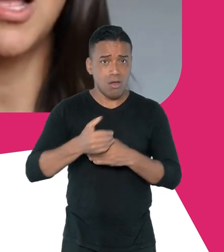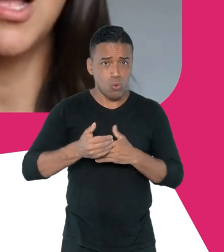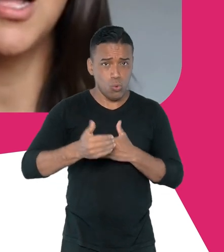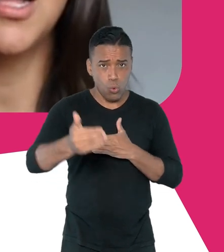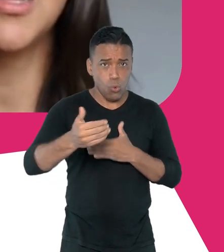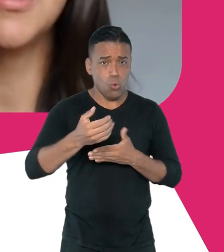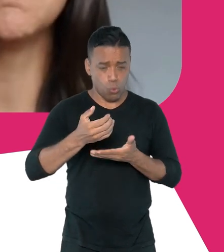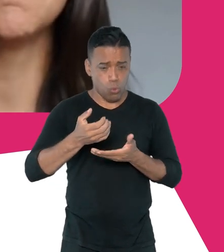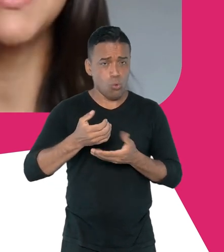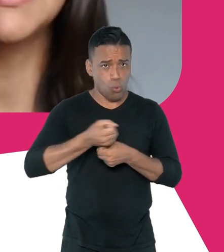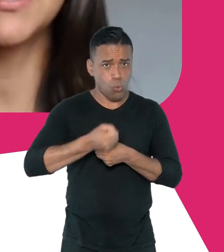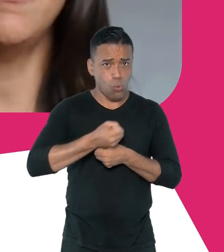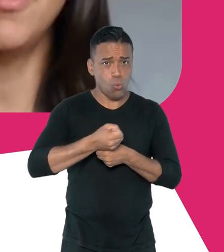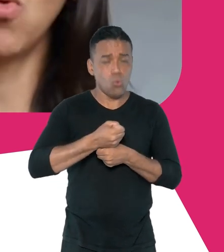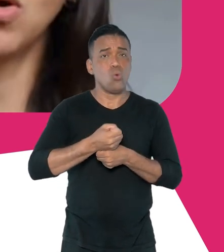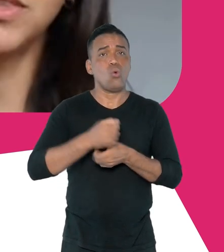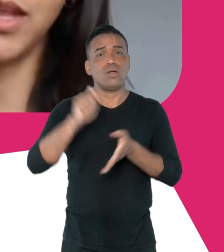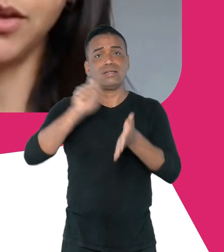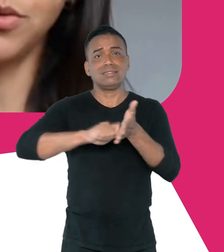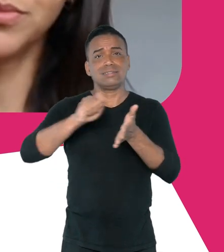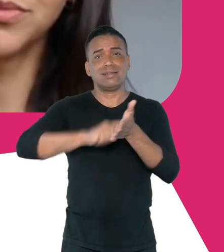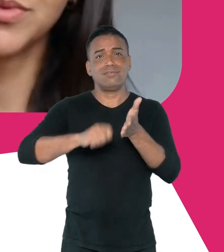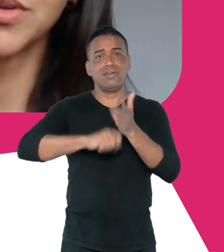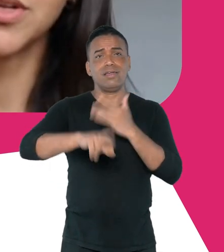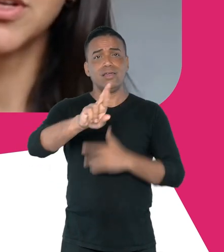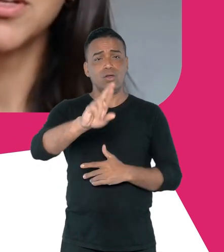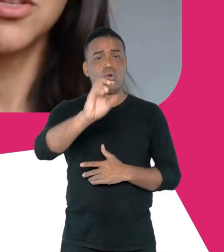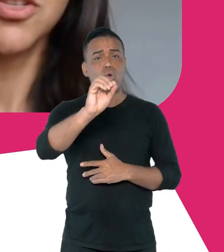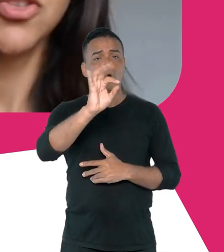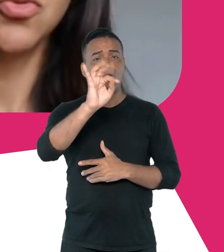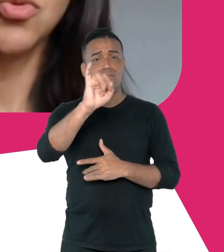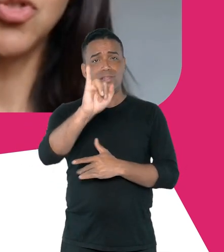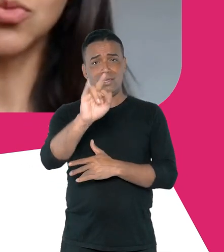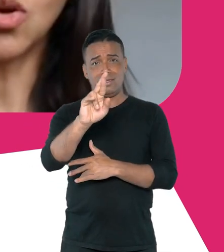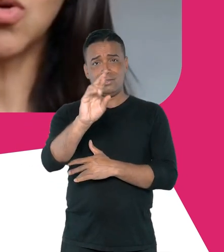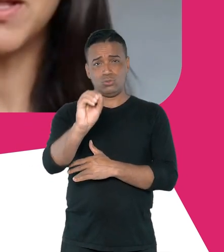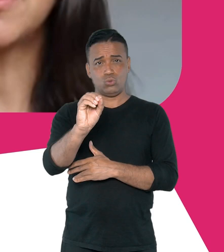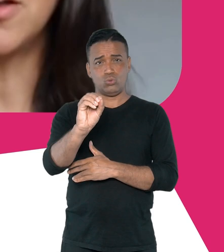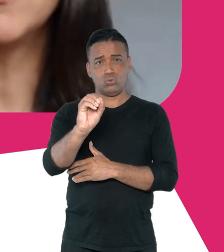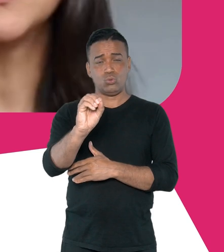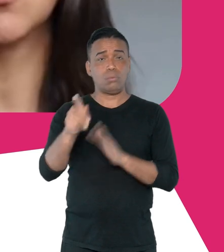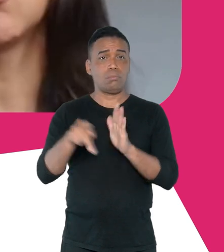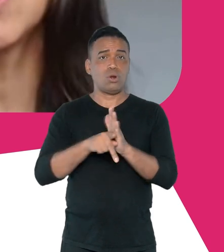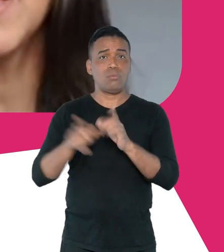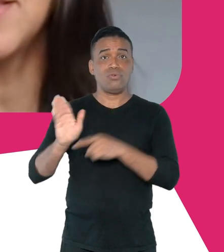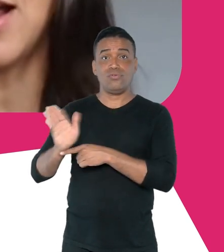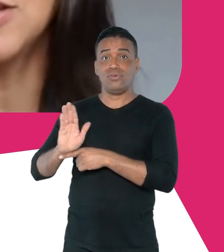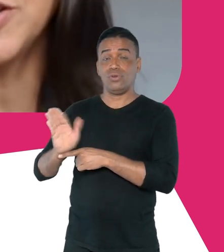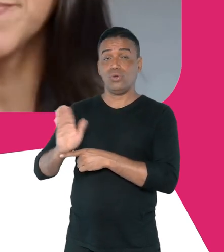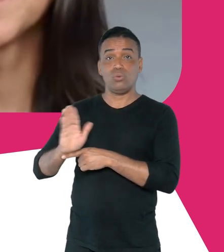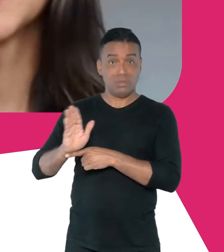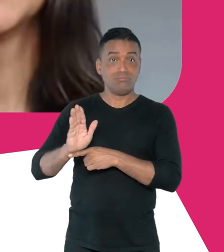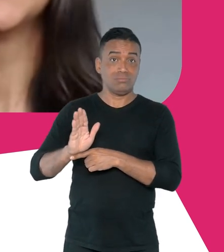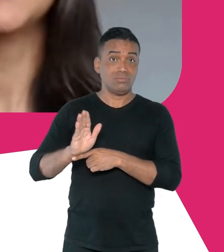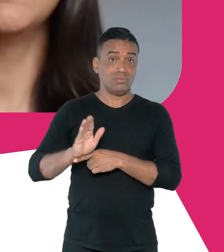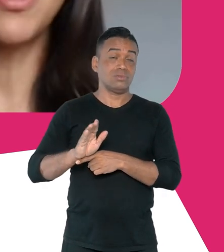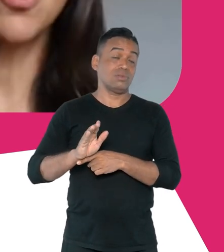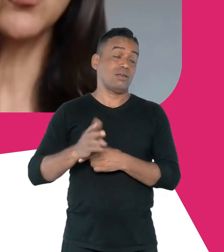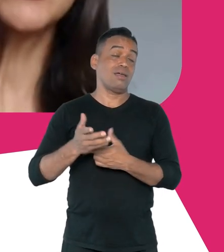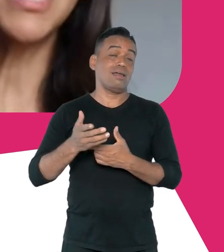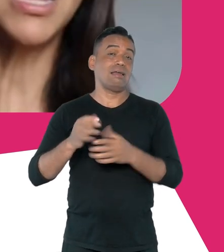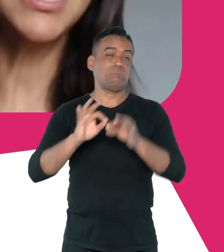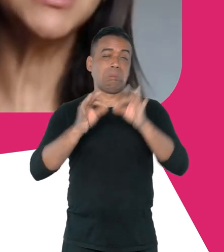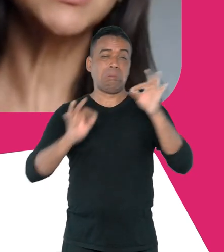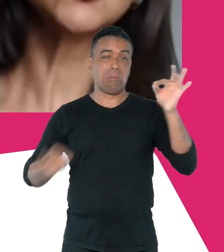começamos a escrever o roteiro de um documentário, vai ser um longa-metragem que